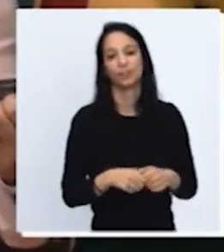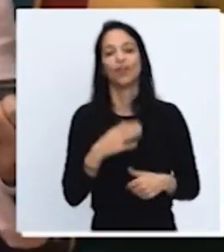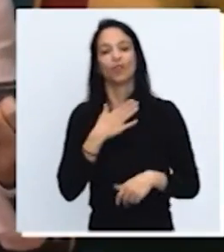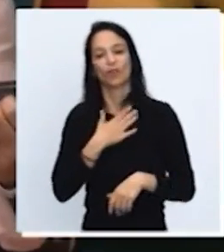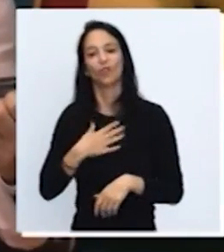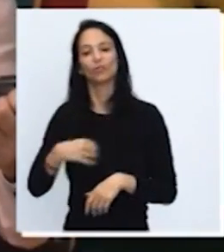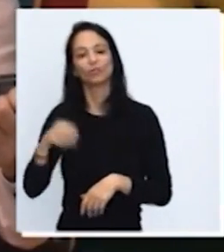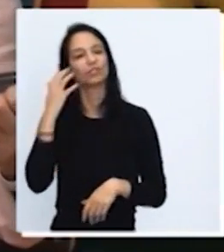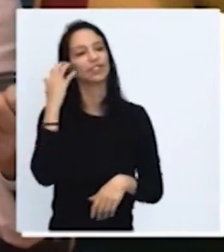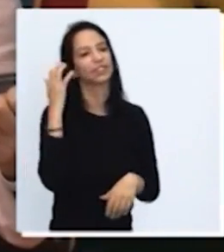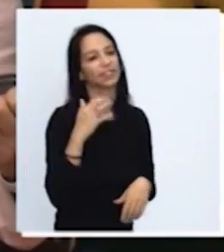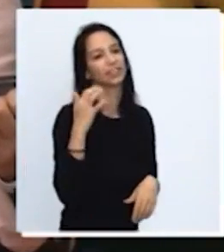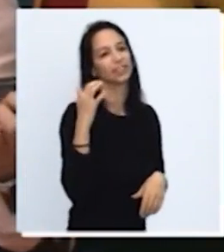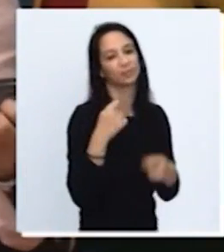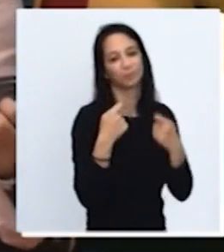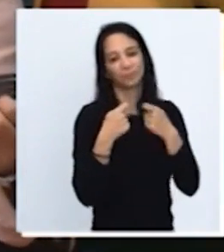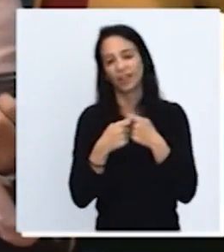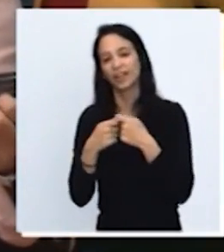Gosto de